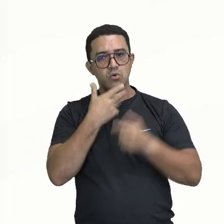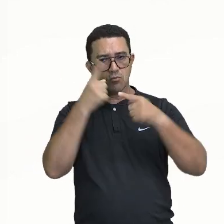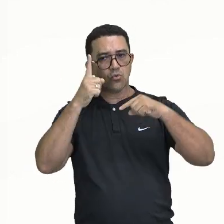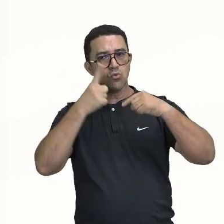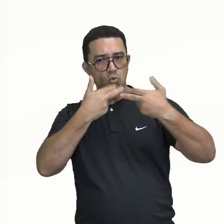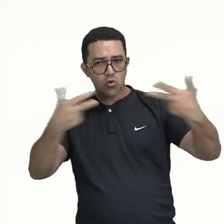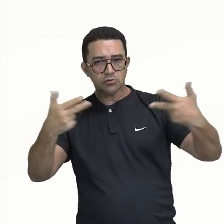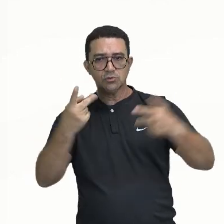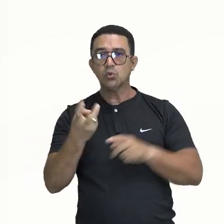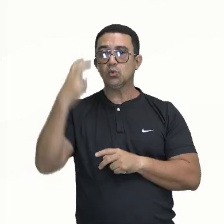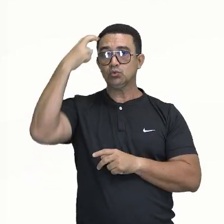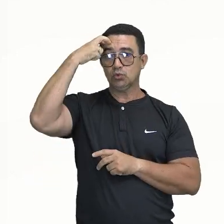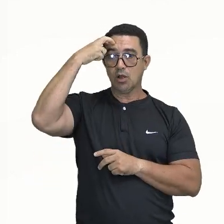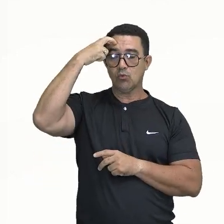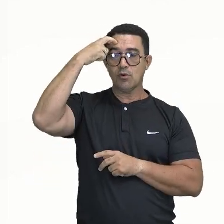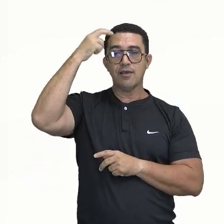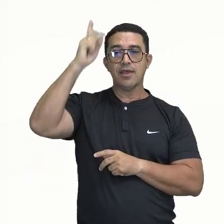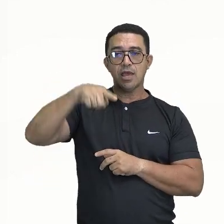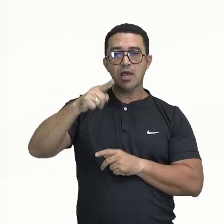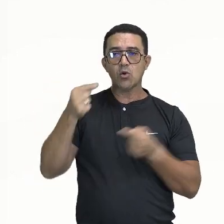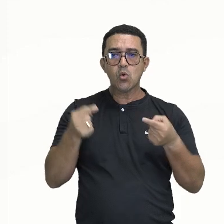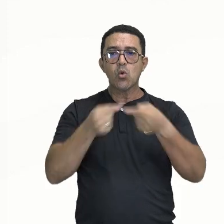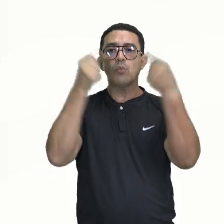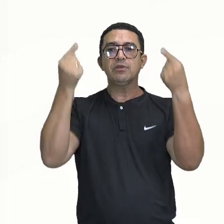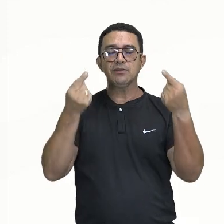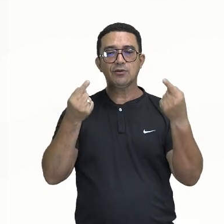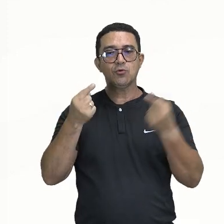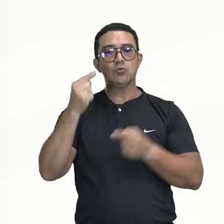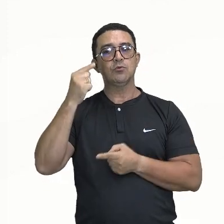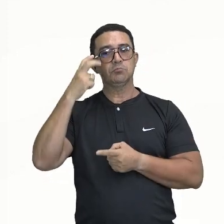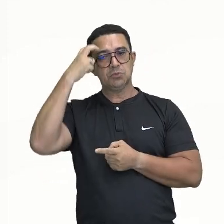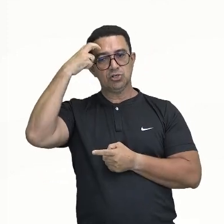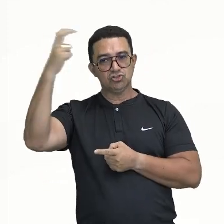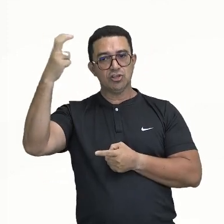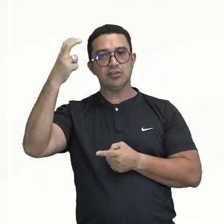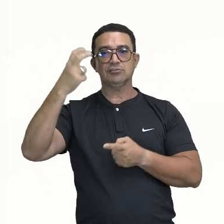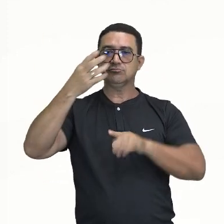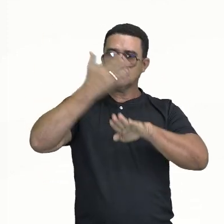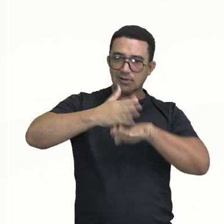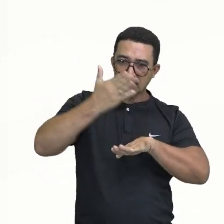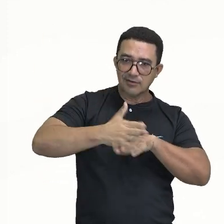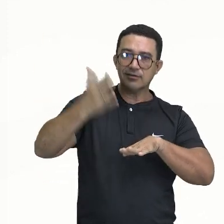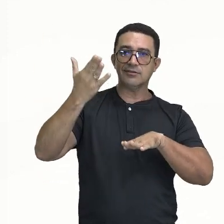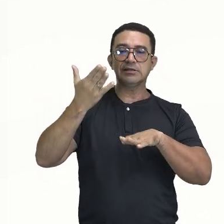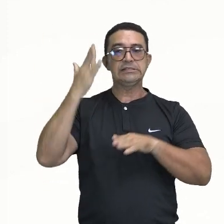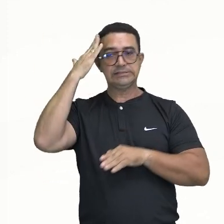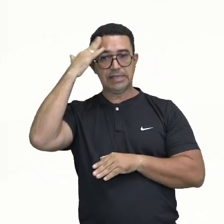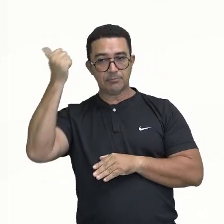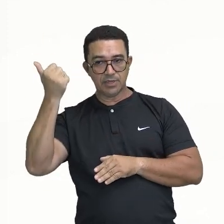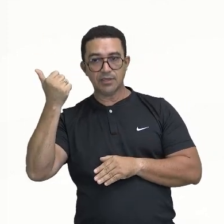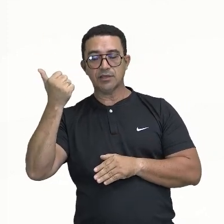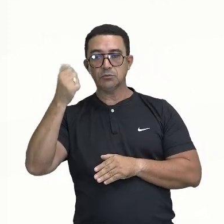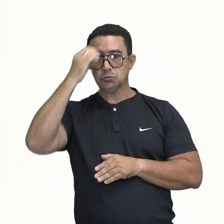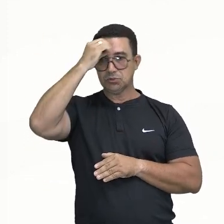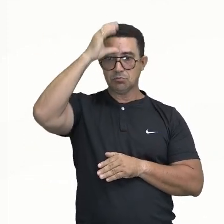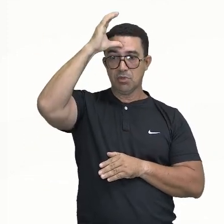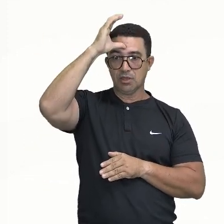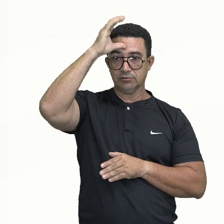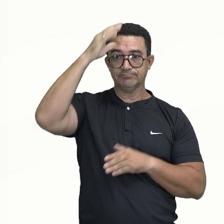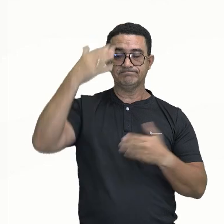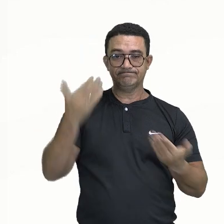estão relacionados aos saberes, às habilidades, às práticas e ao modo de ser das pessoas, aquilo que